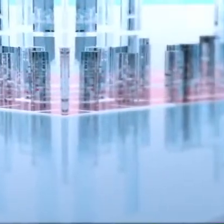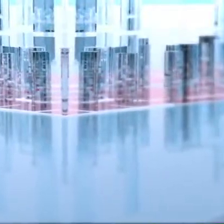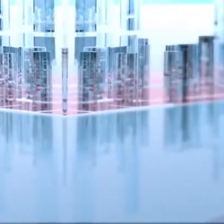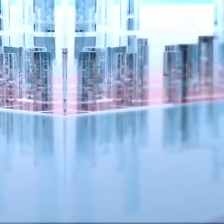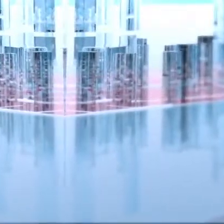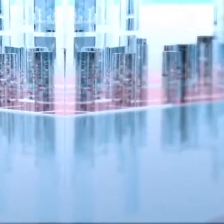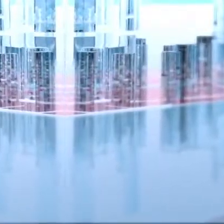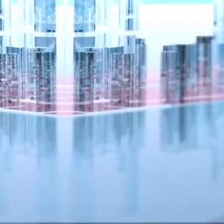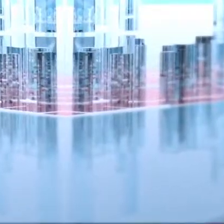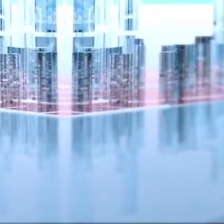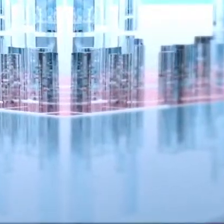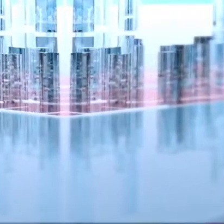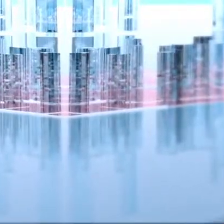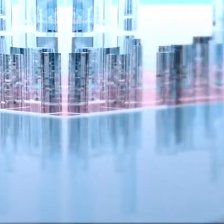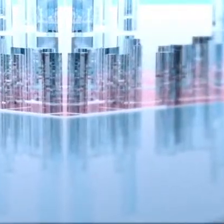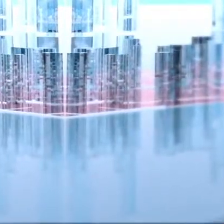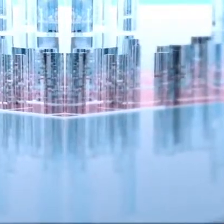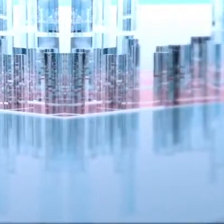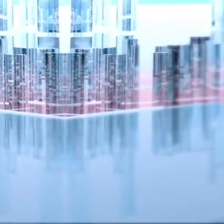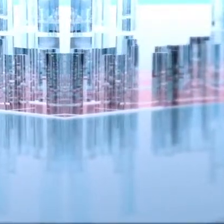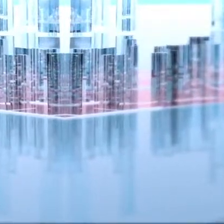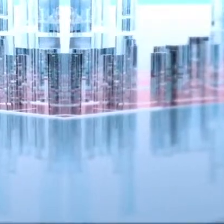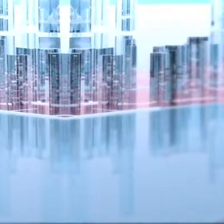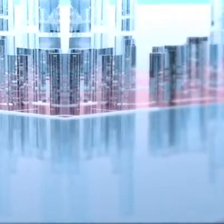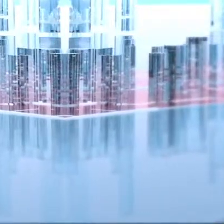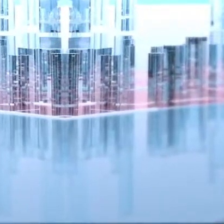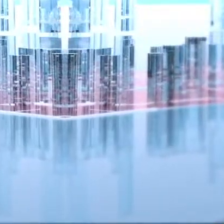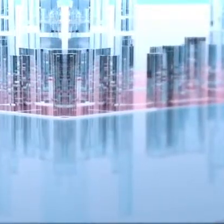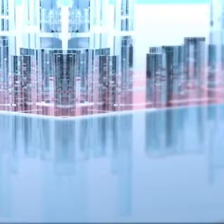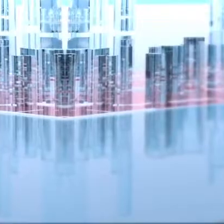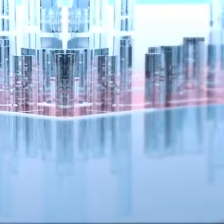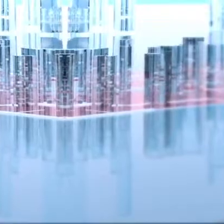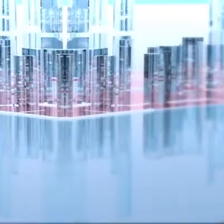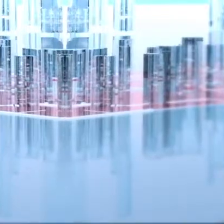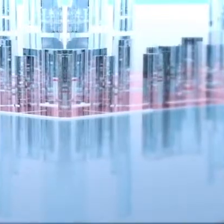Legenda Zanotto